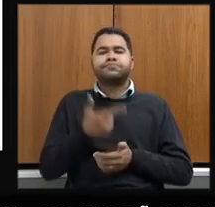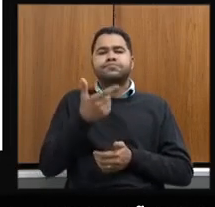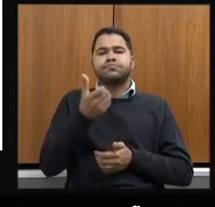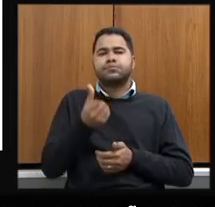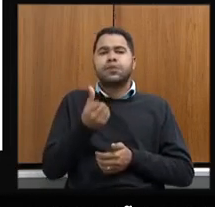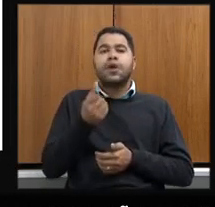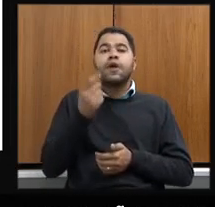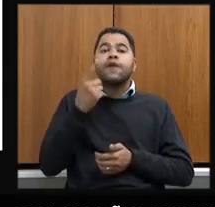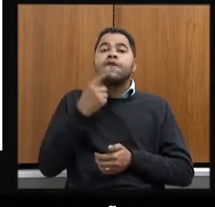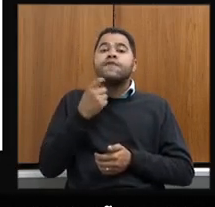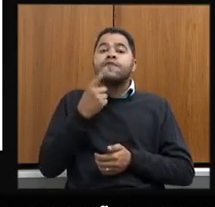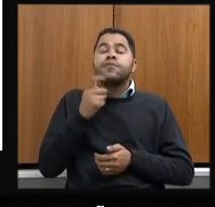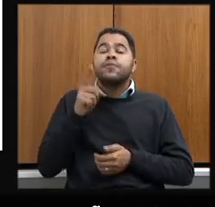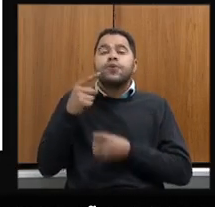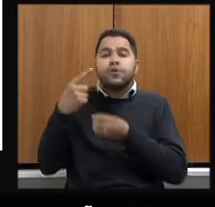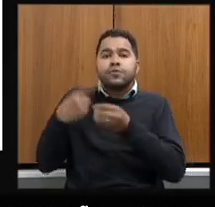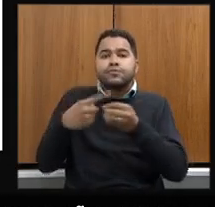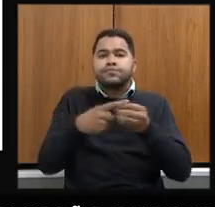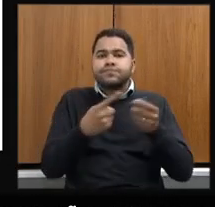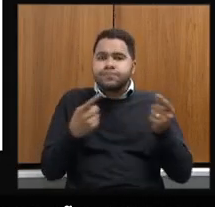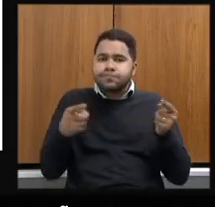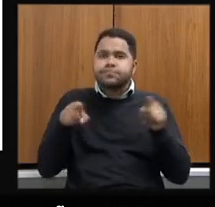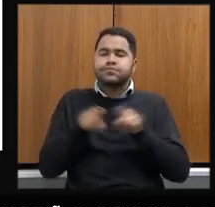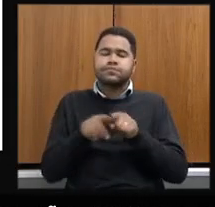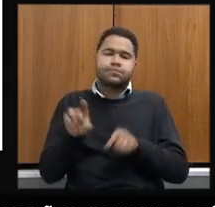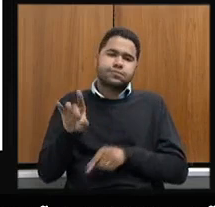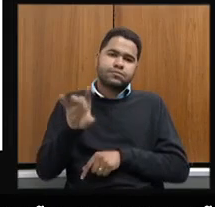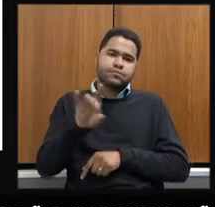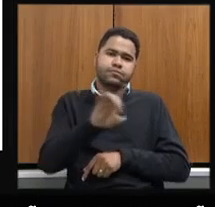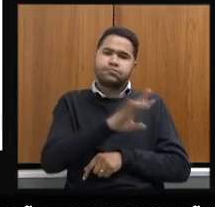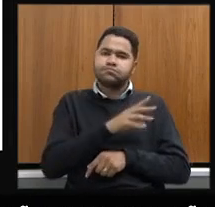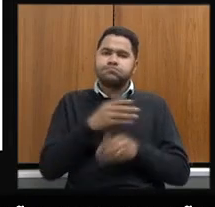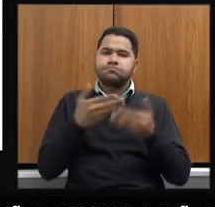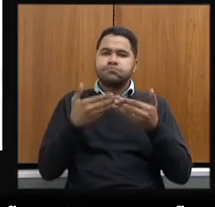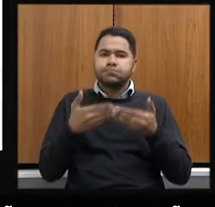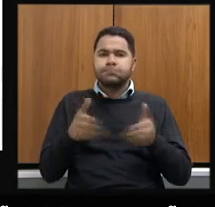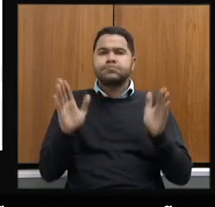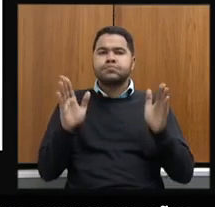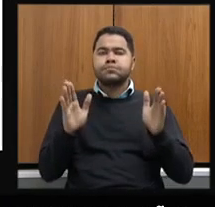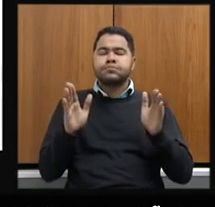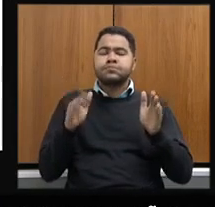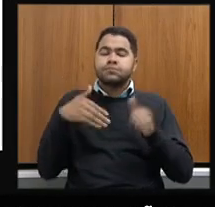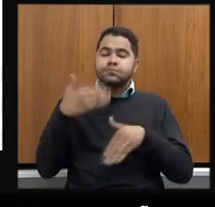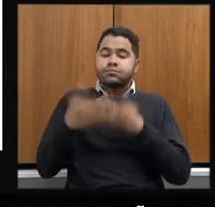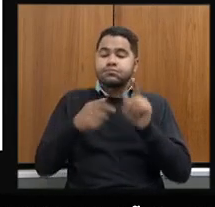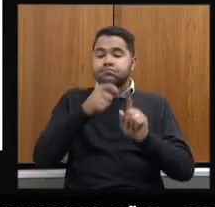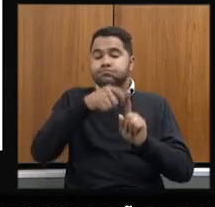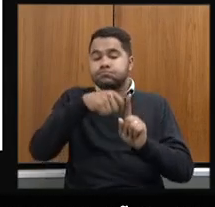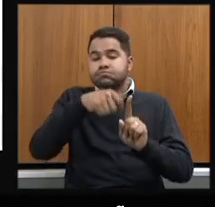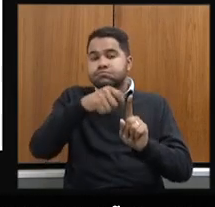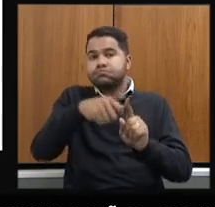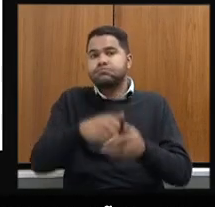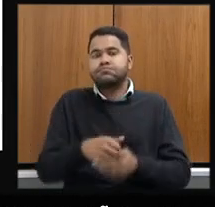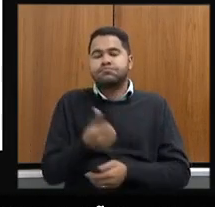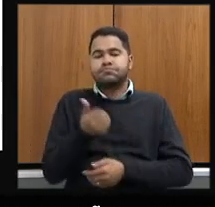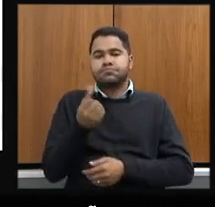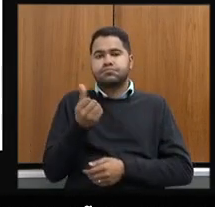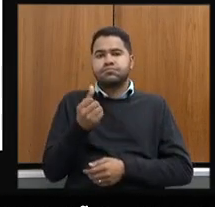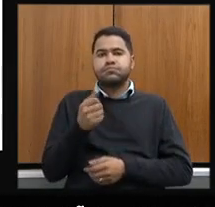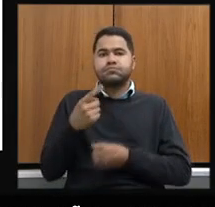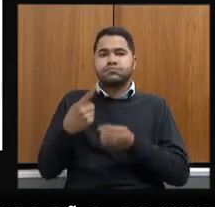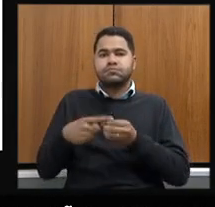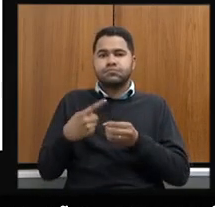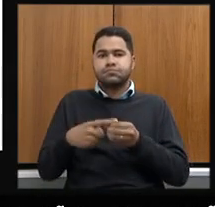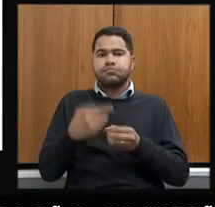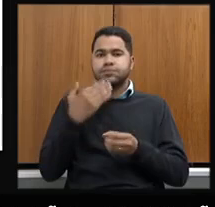vermelho são os municípios conveniados que estarão portanto essa abertura nos próximos meses e os 16 municípios